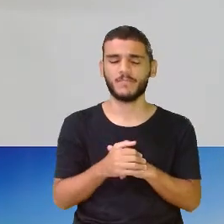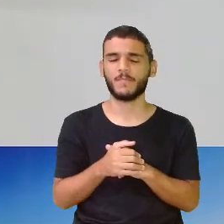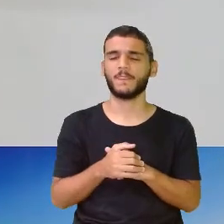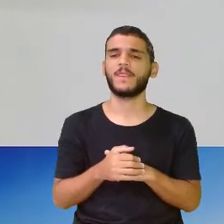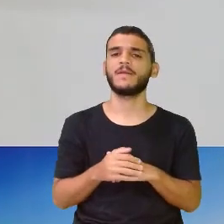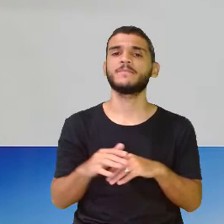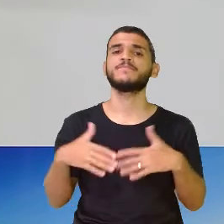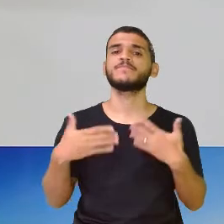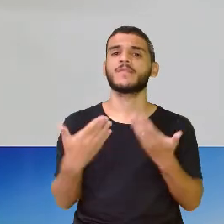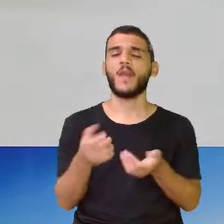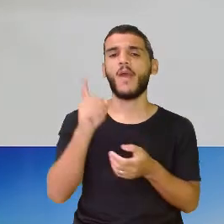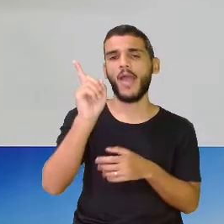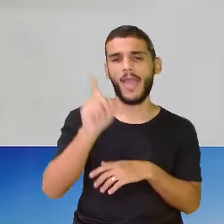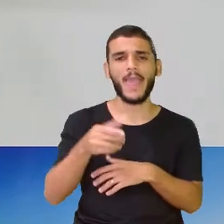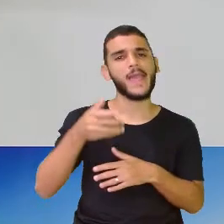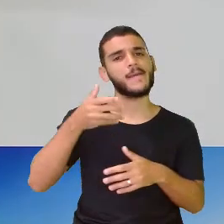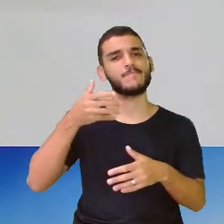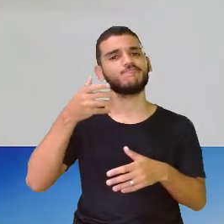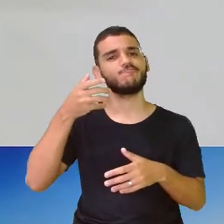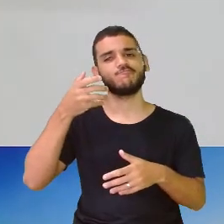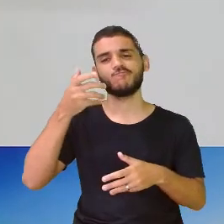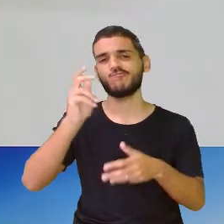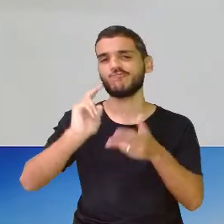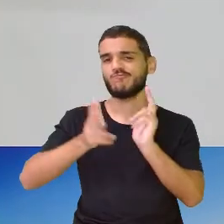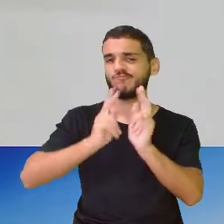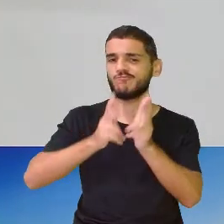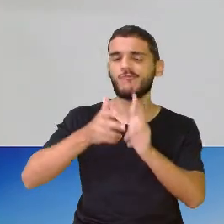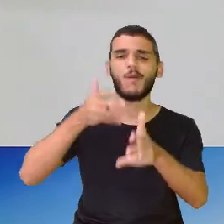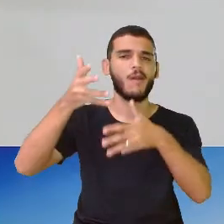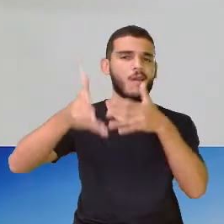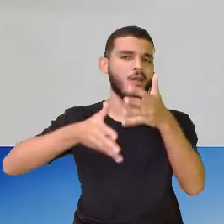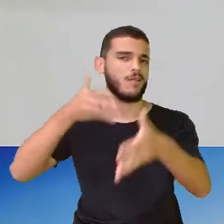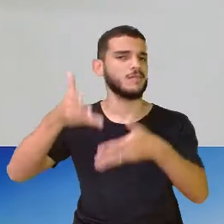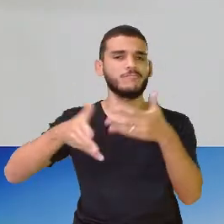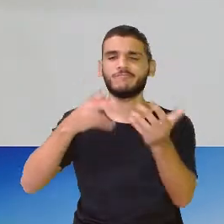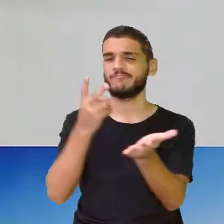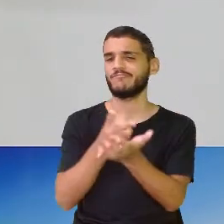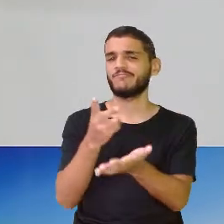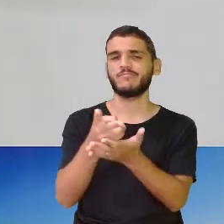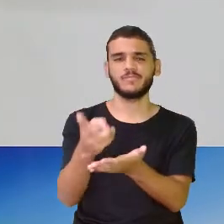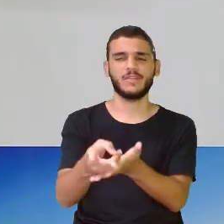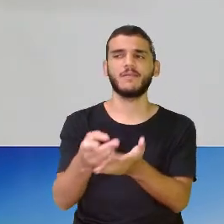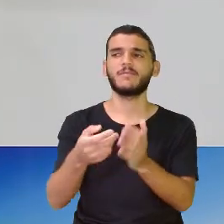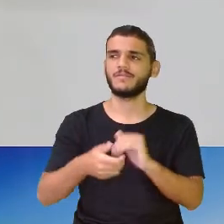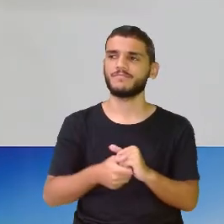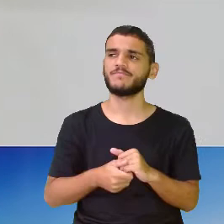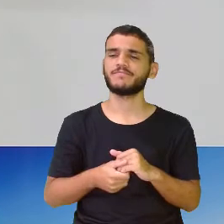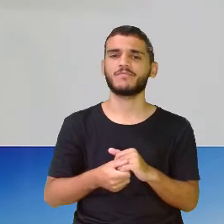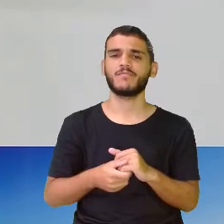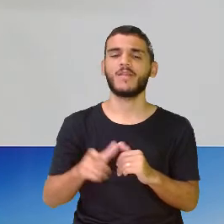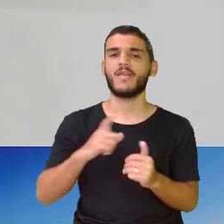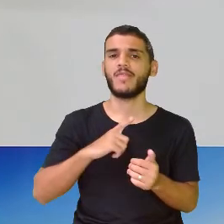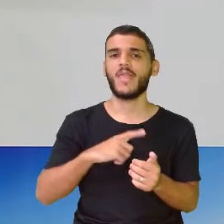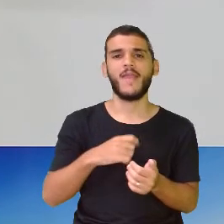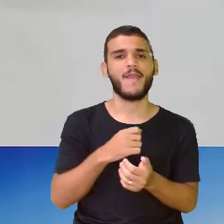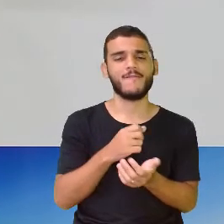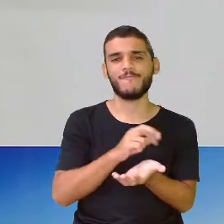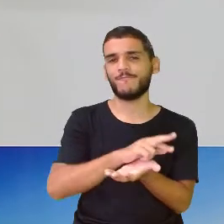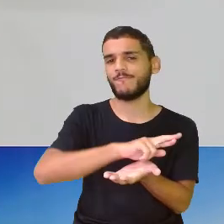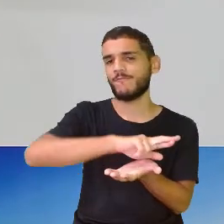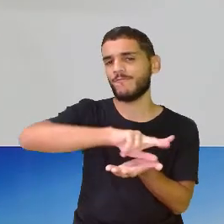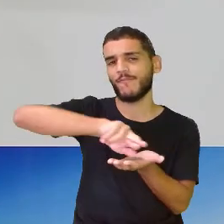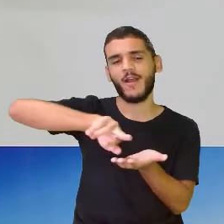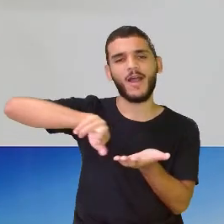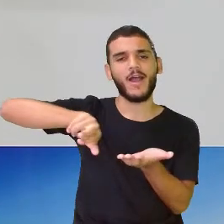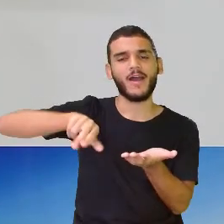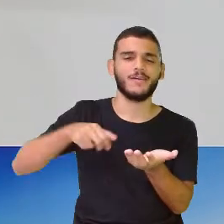quê? Palavras que são ditas, palavras que são ouvidas, são bastante palavras, é o tempo todo falando,